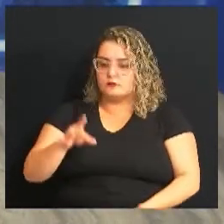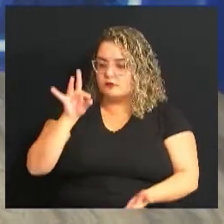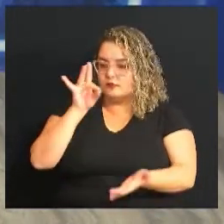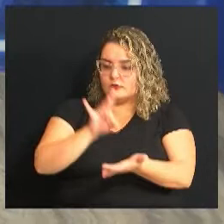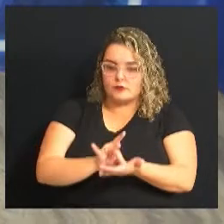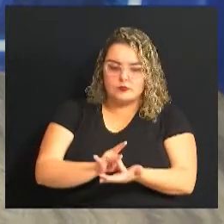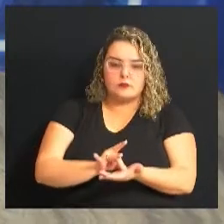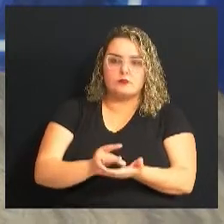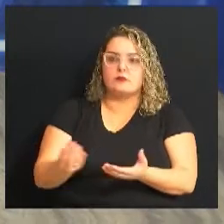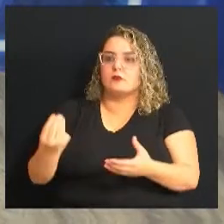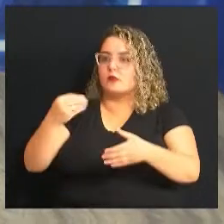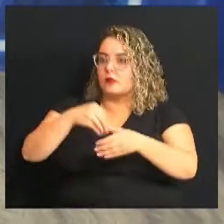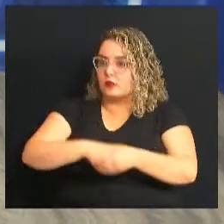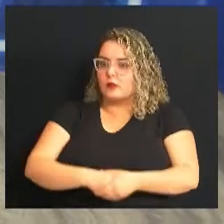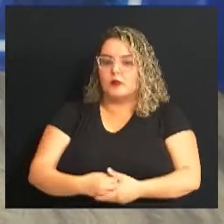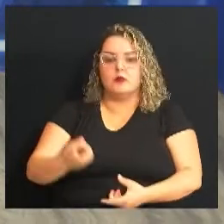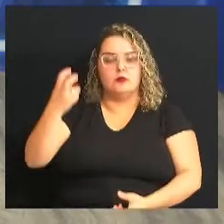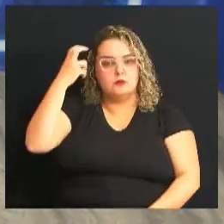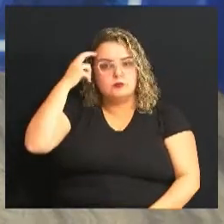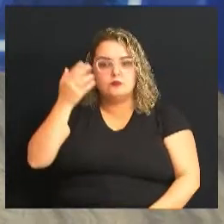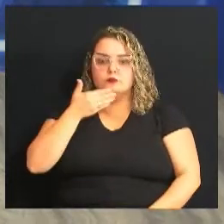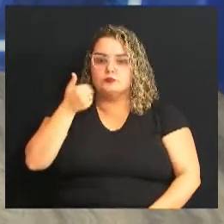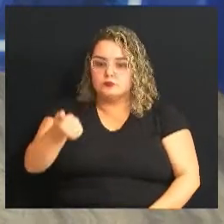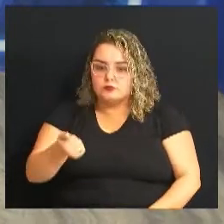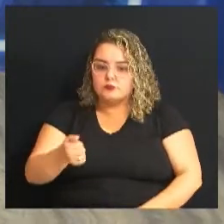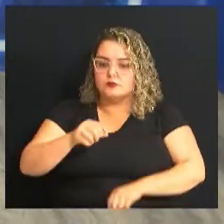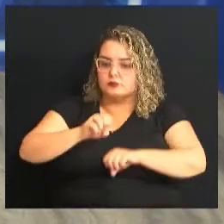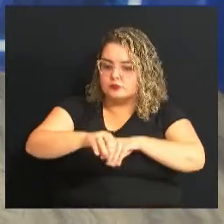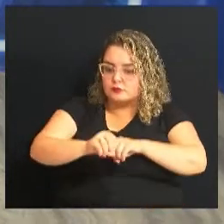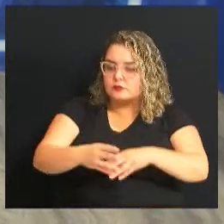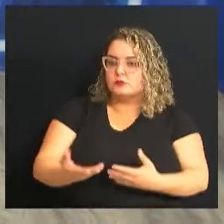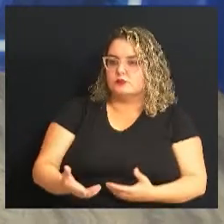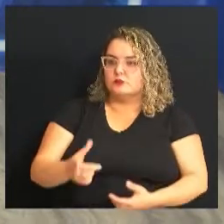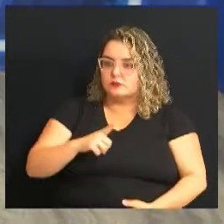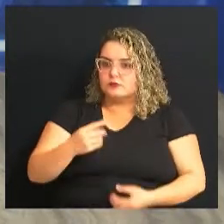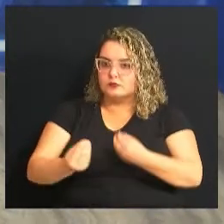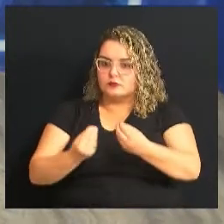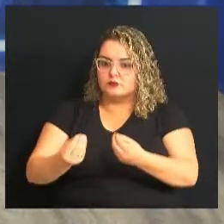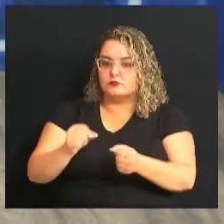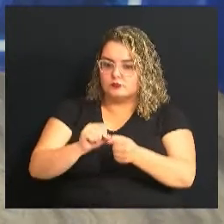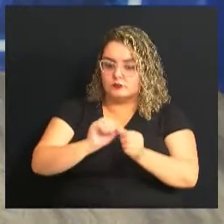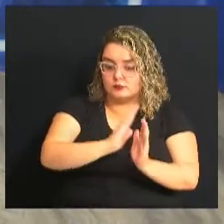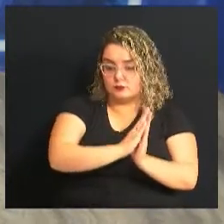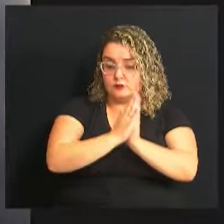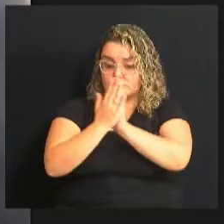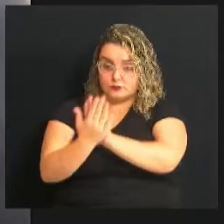nossa cultura e melhorar a educação? Tem como fazer esse intercâmbio? É um desafio?